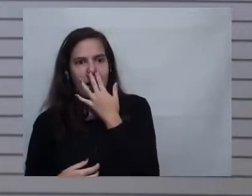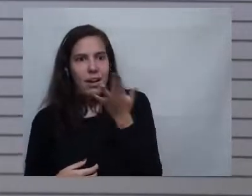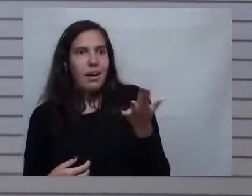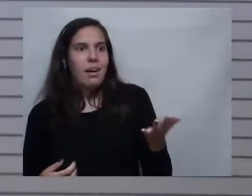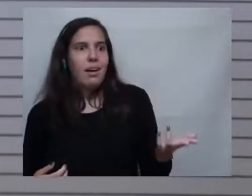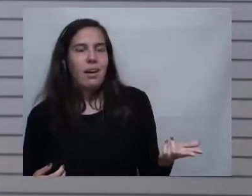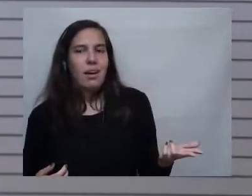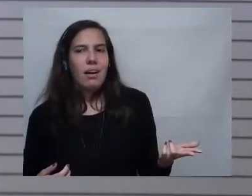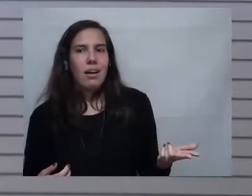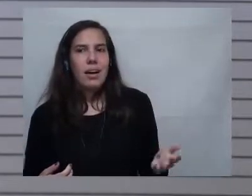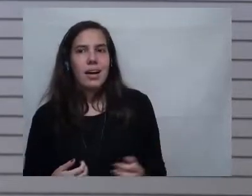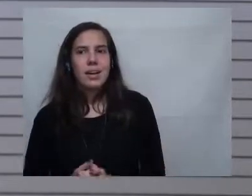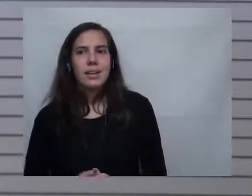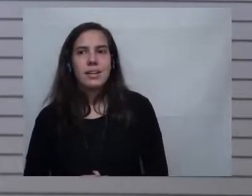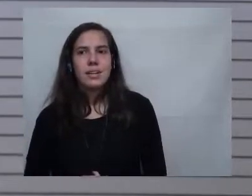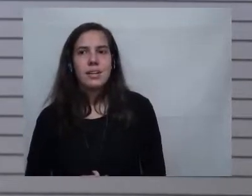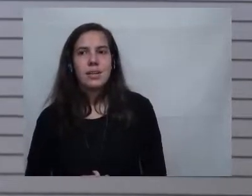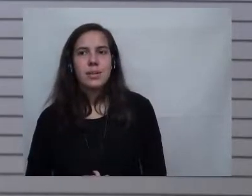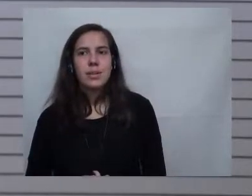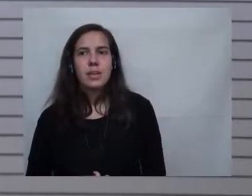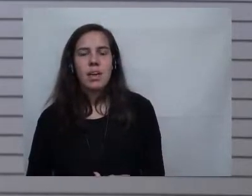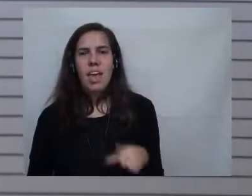senhor for na medida da nossa fé